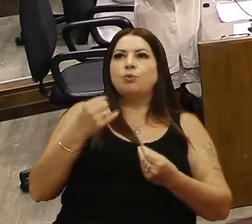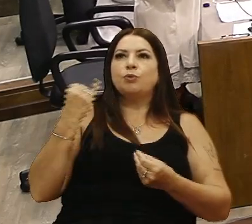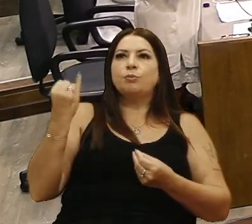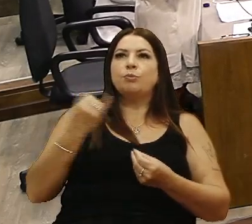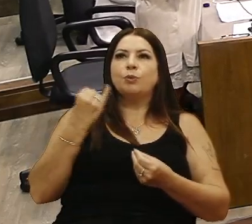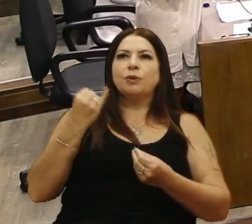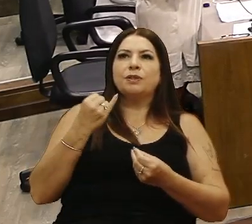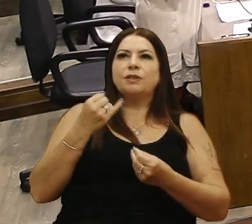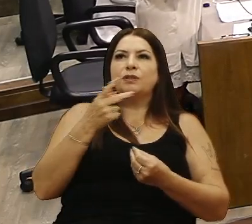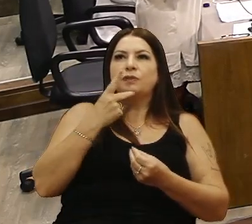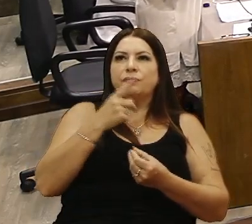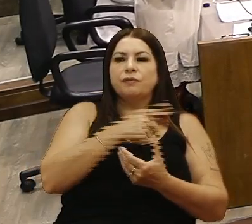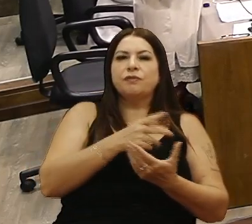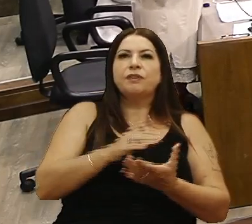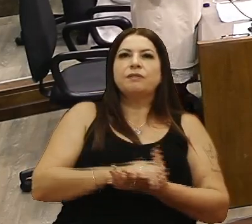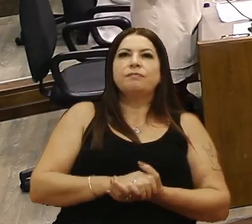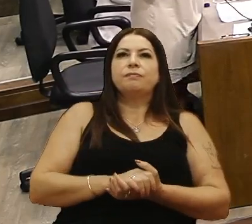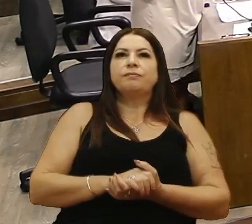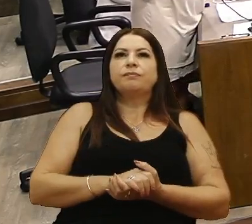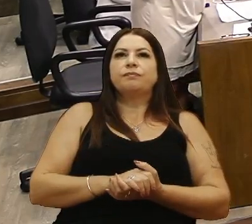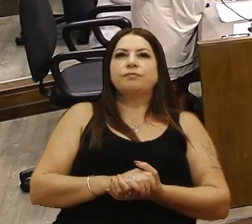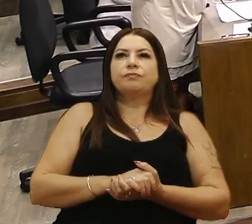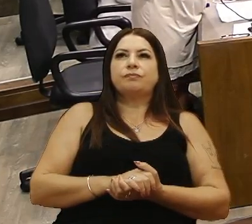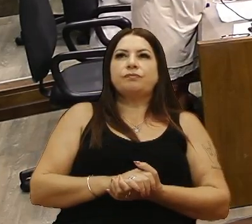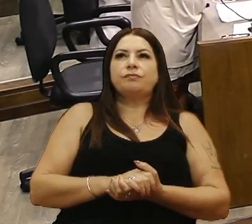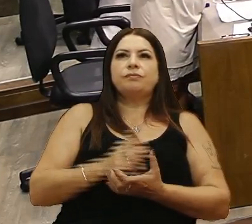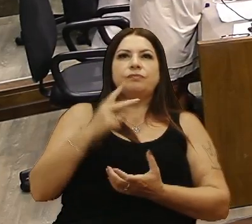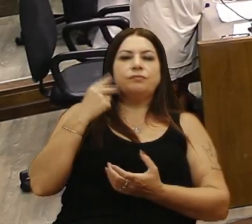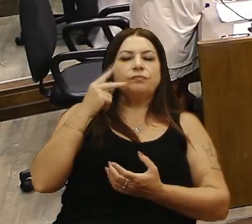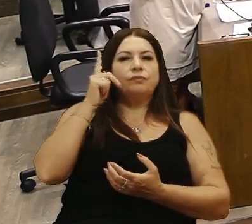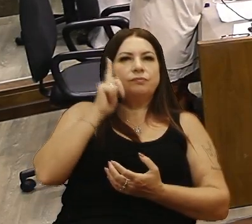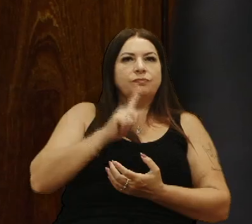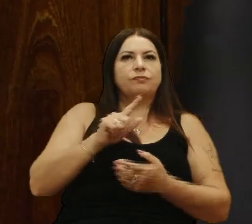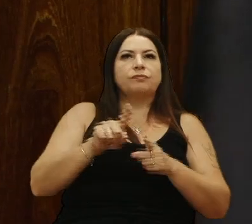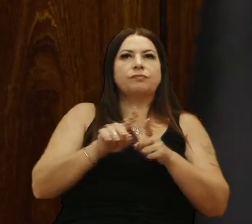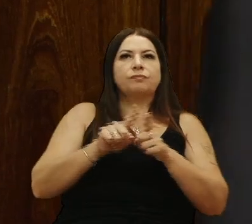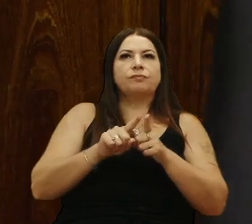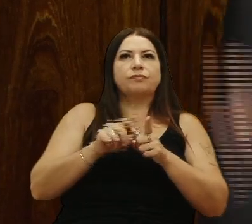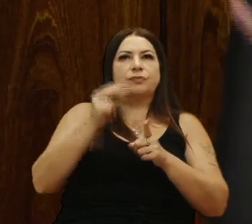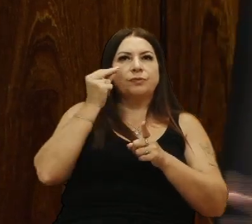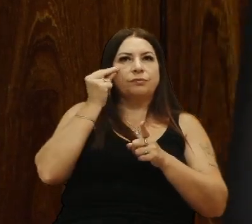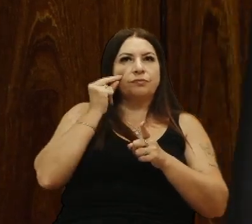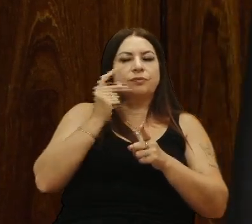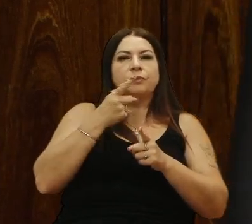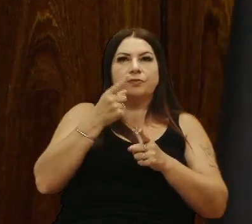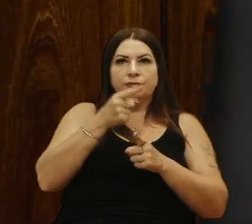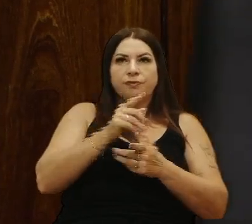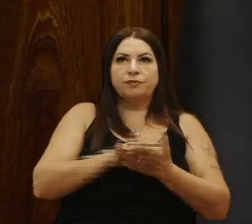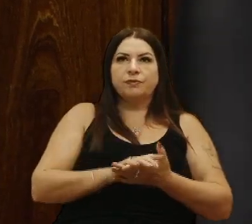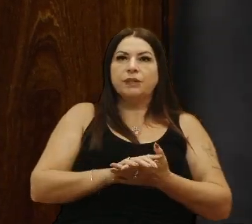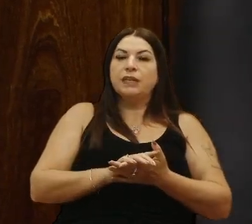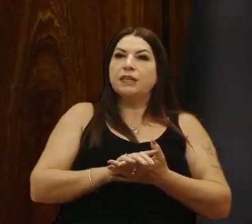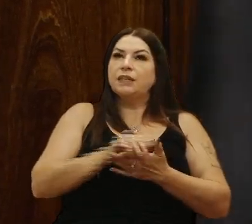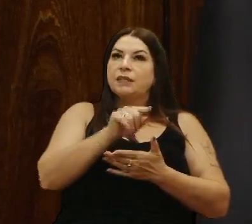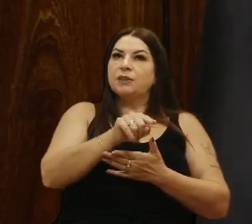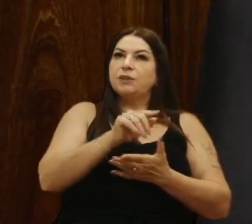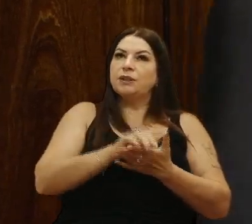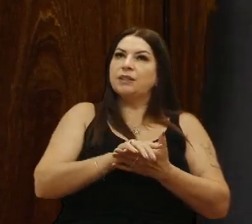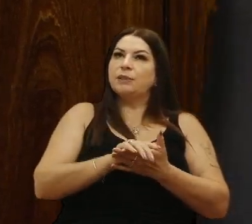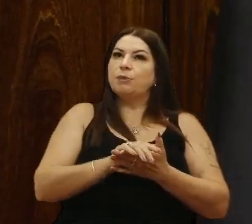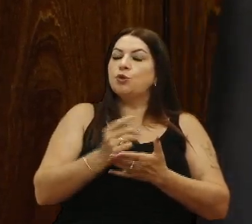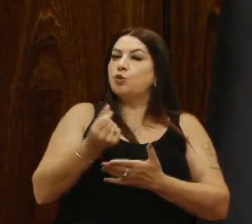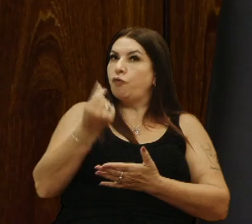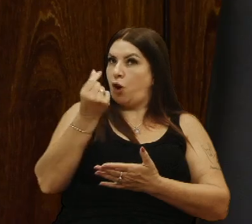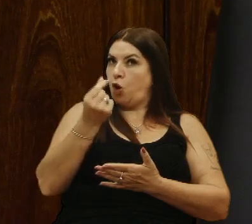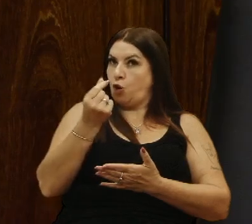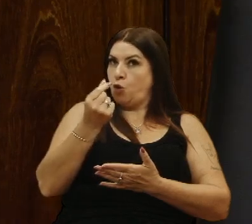importantes as suas colocações, as colocações do vereador Lucas, do vereador Cláudio, e eu quero falar especificamente da questão dos